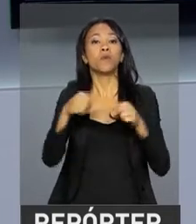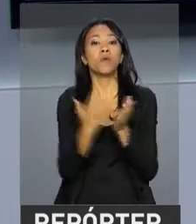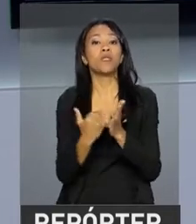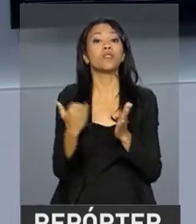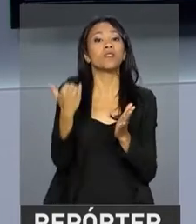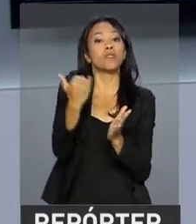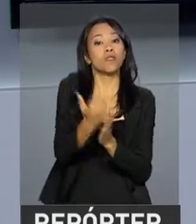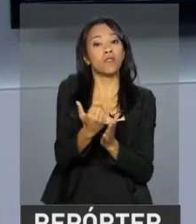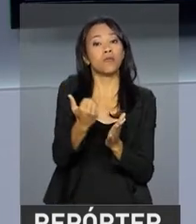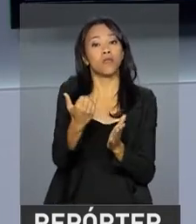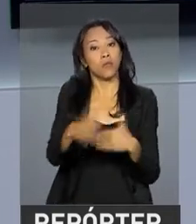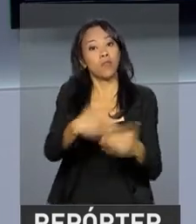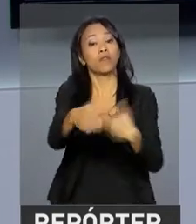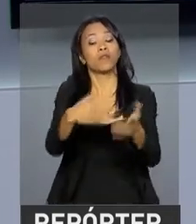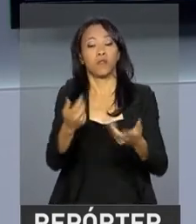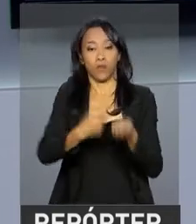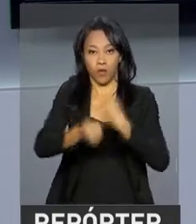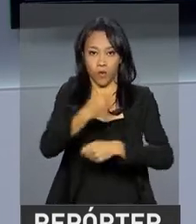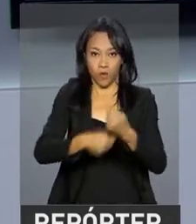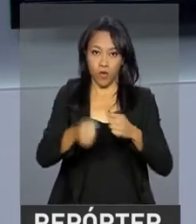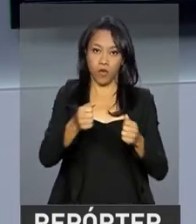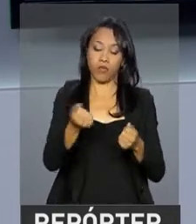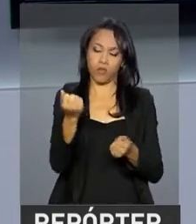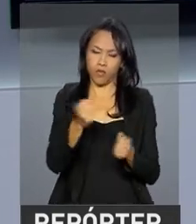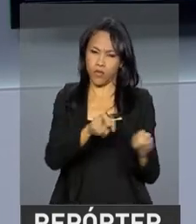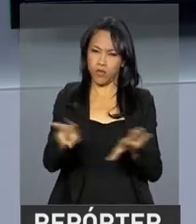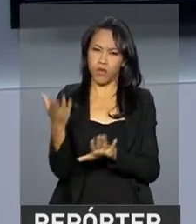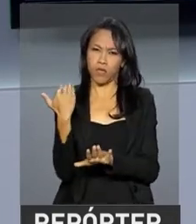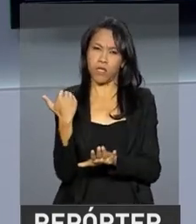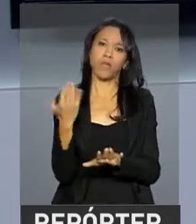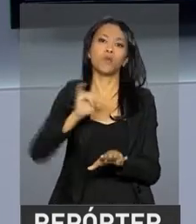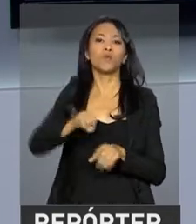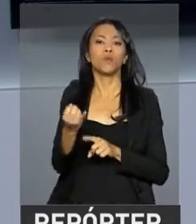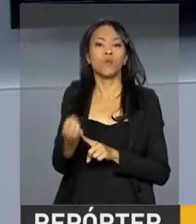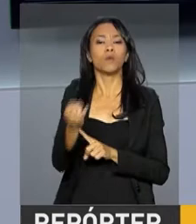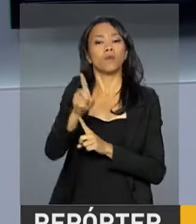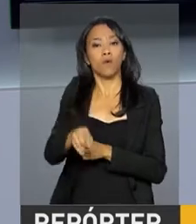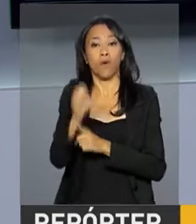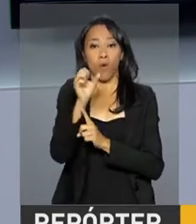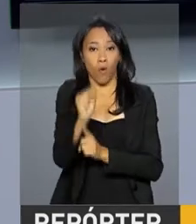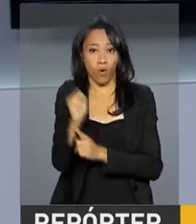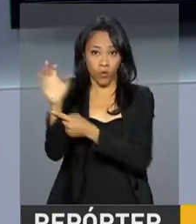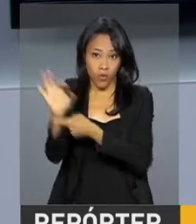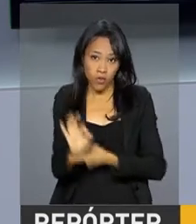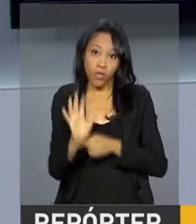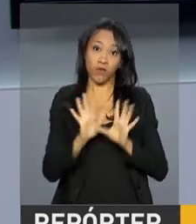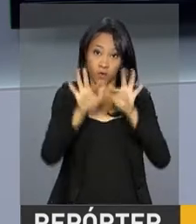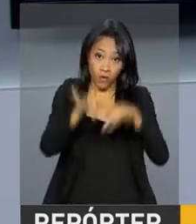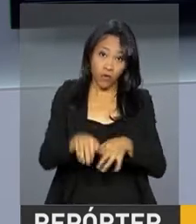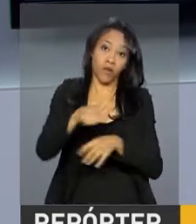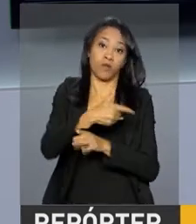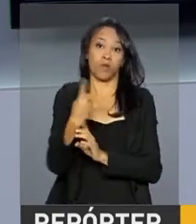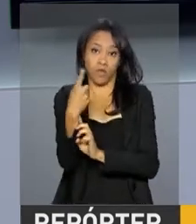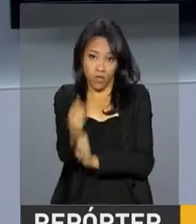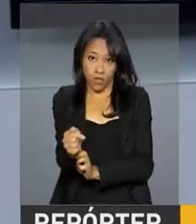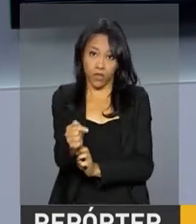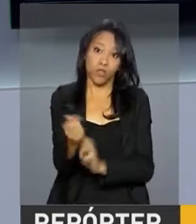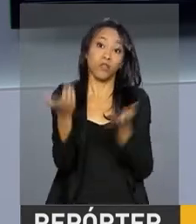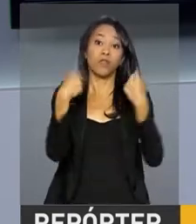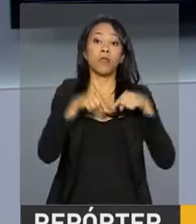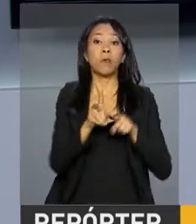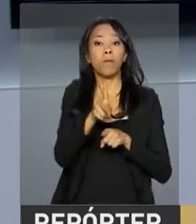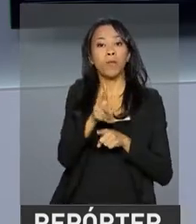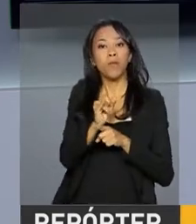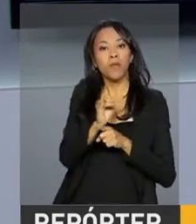brasileira em relação à semana passada. No caso dos juros, a taxa Selic será de 8% no final de 2017. Já para o